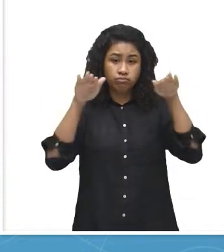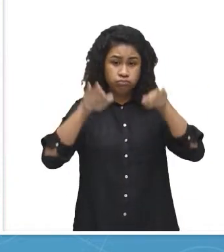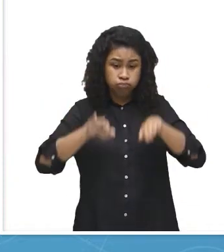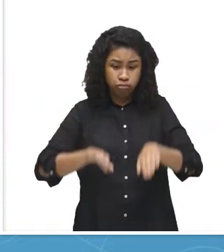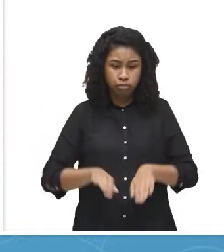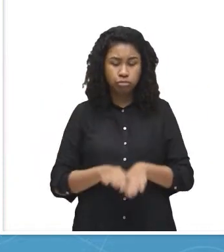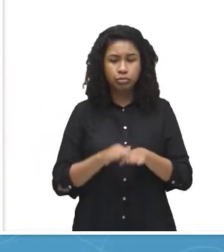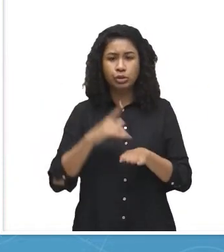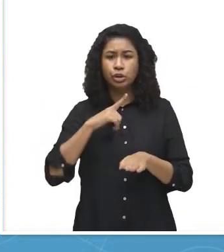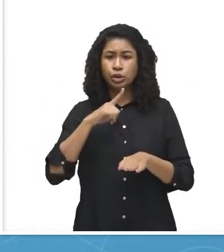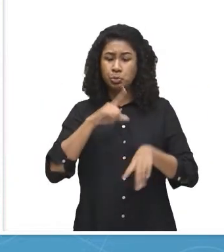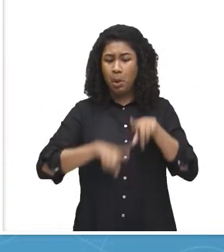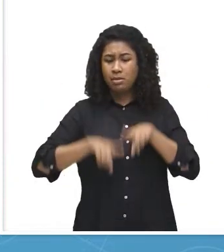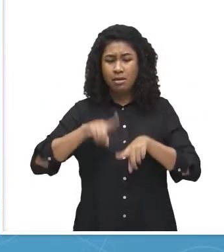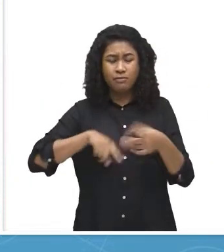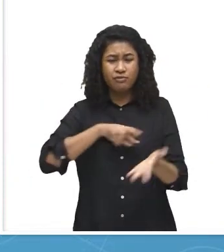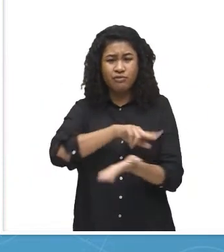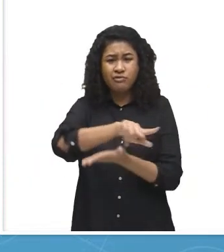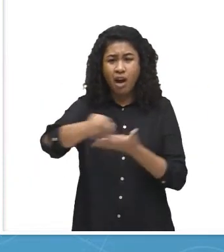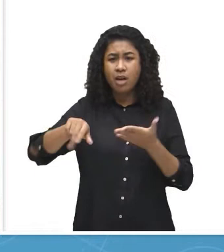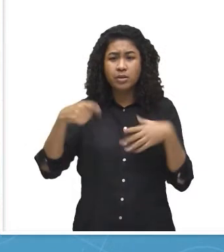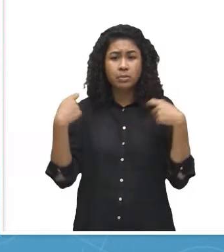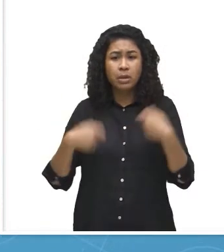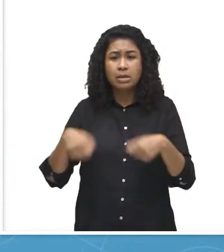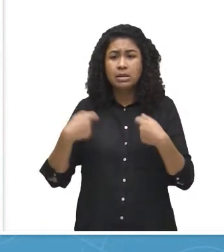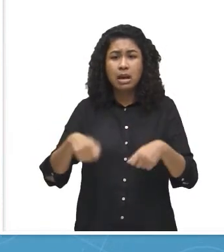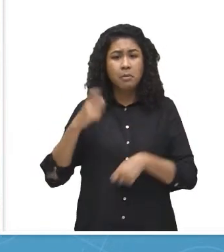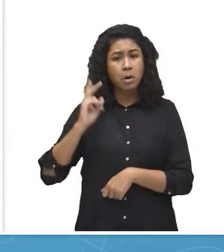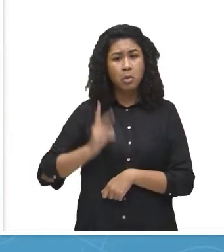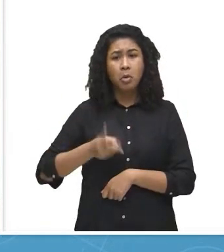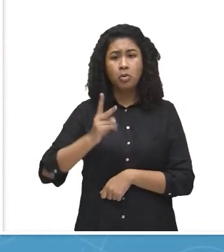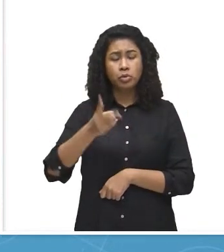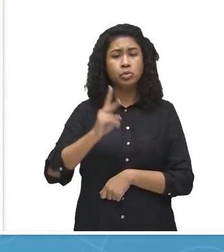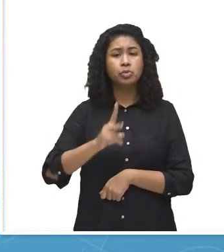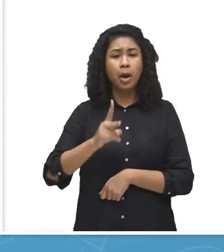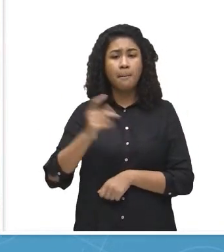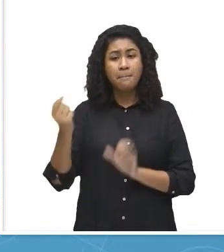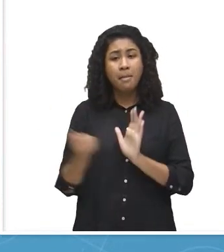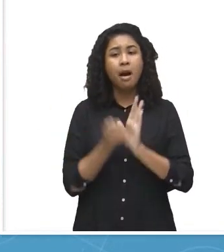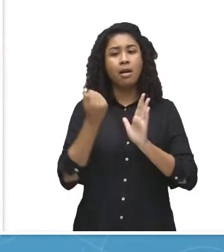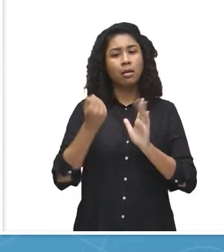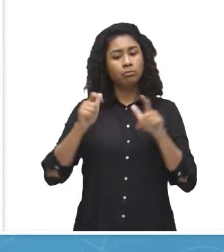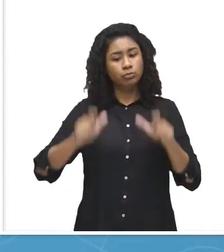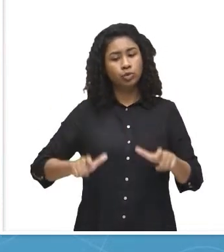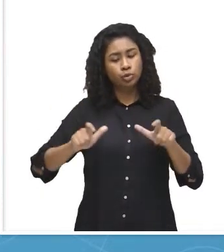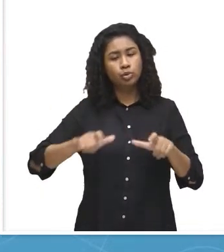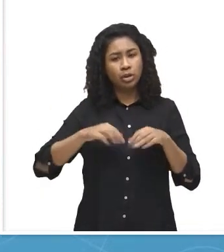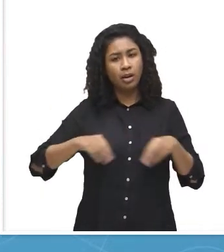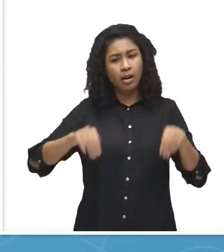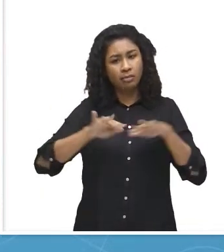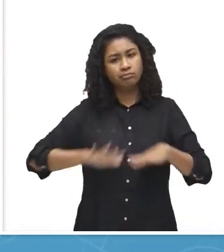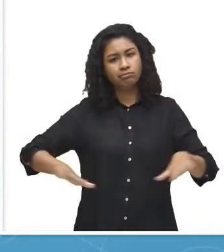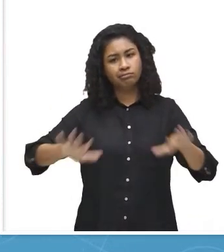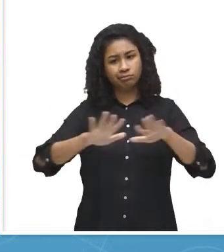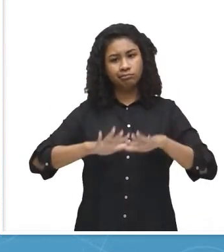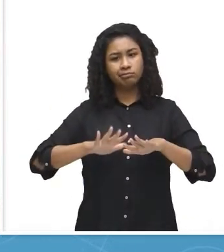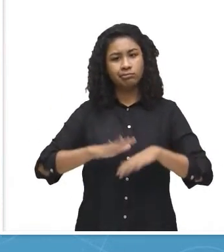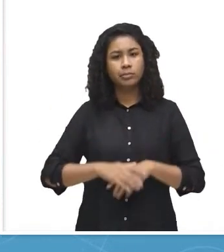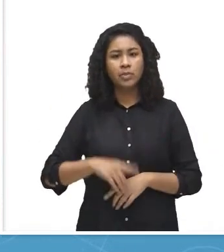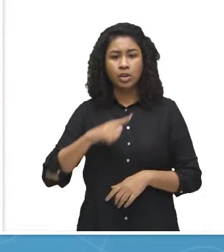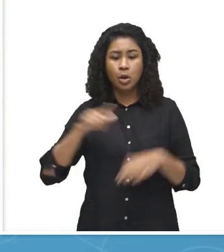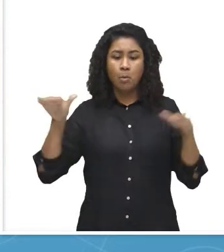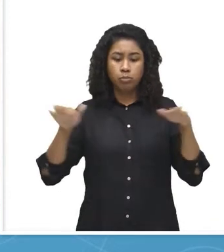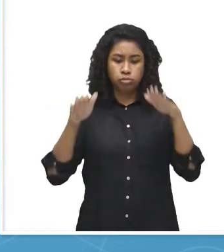equipadas com tudo que vocês imaginam que era necessário para você manter território. Basicamente, eram buracos, todos eles forrados